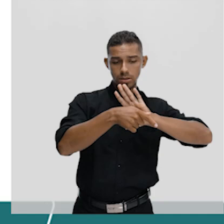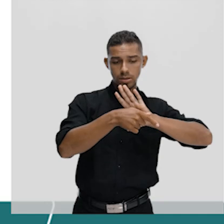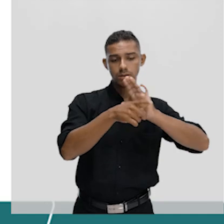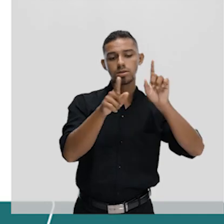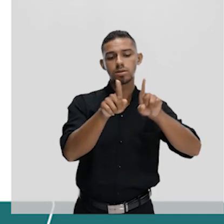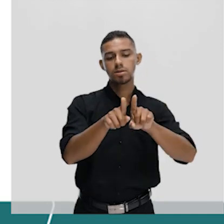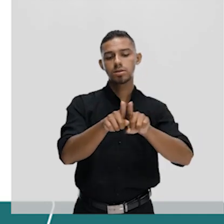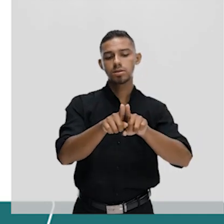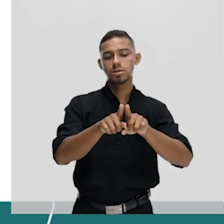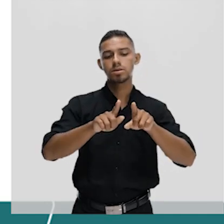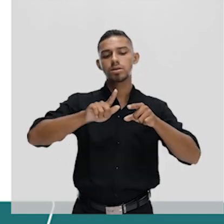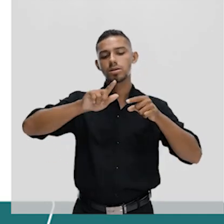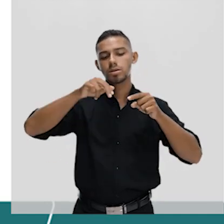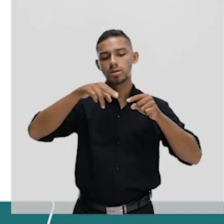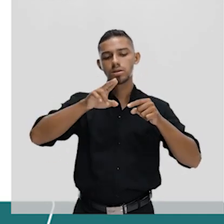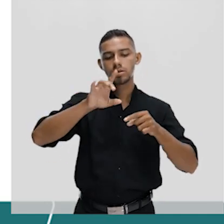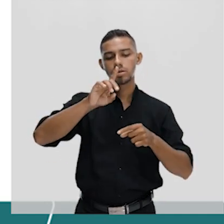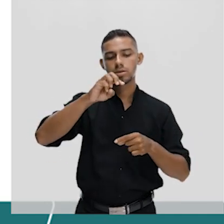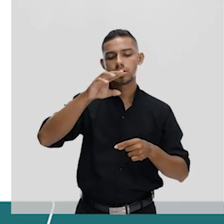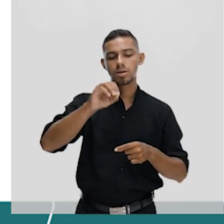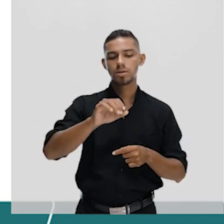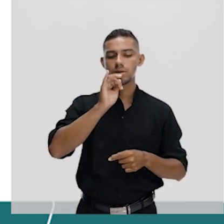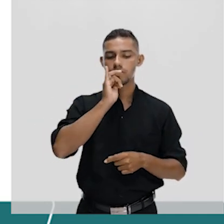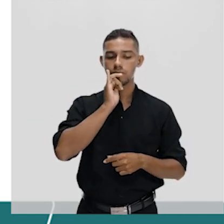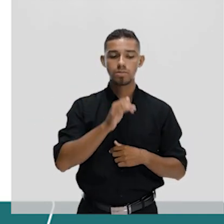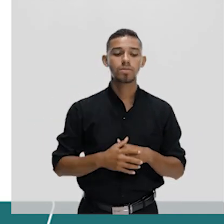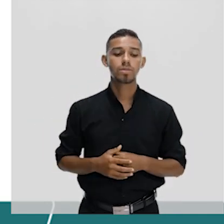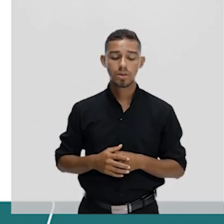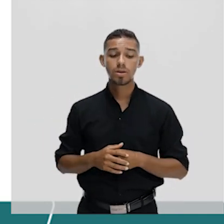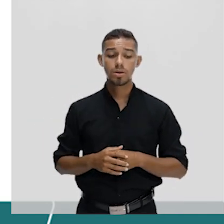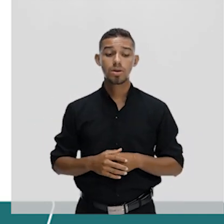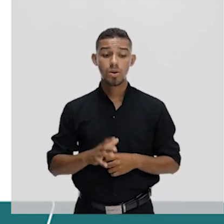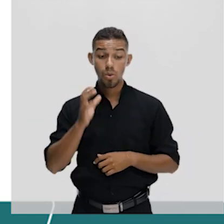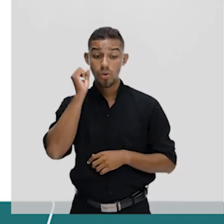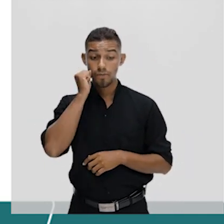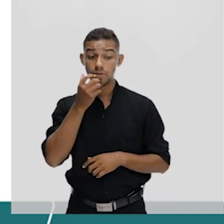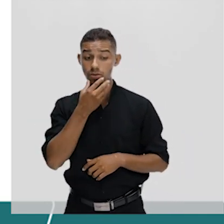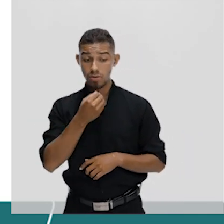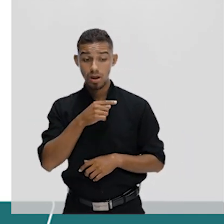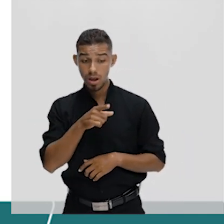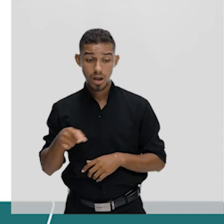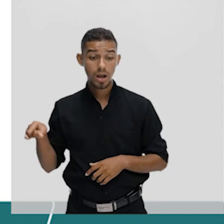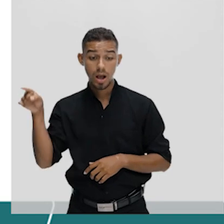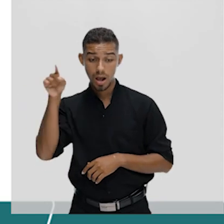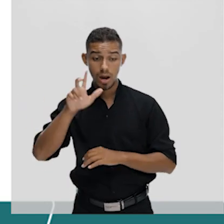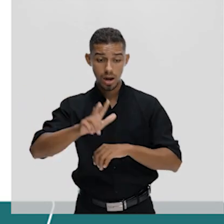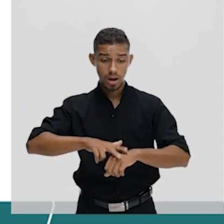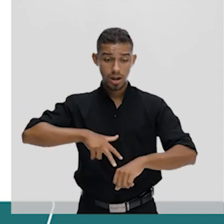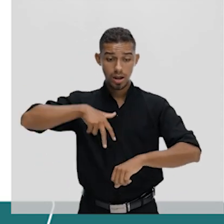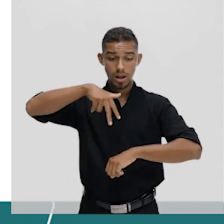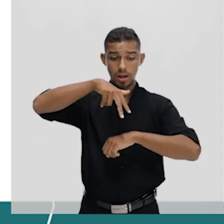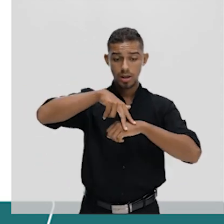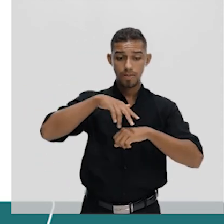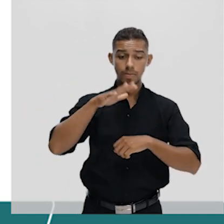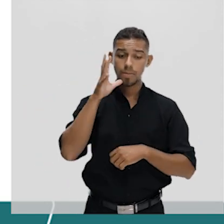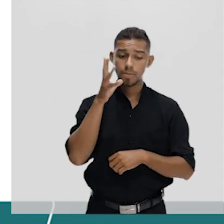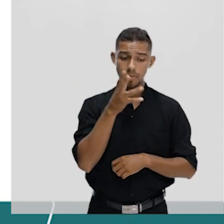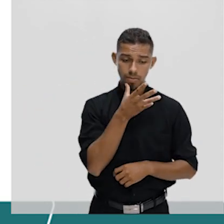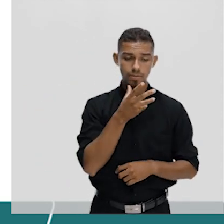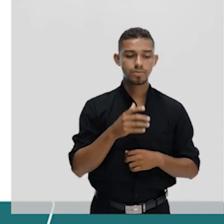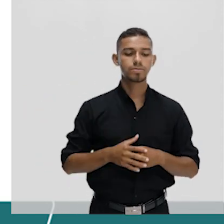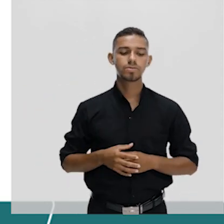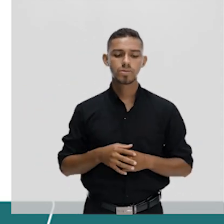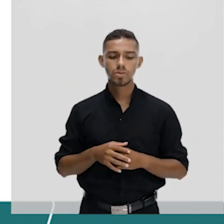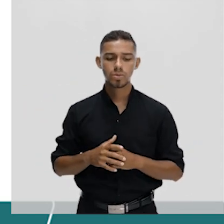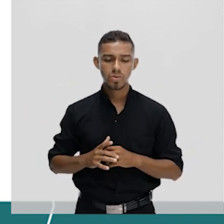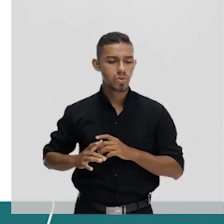que fazer essa flexão também. Ouvir eles levantarem devagarinho. Unirem esforços é o